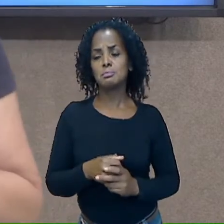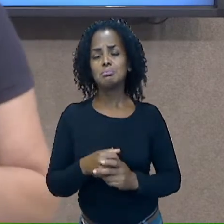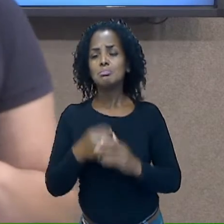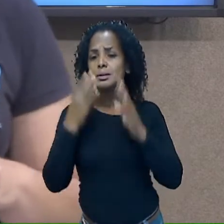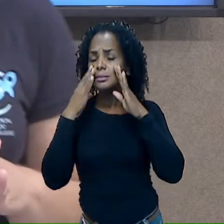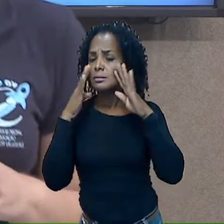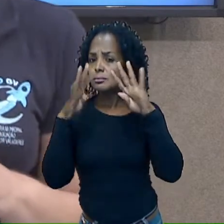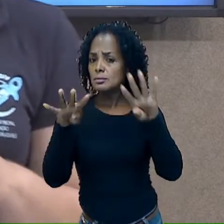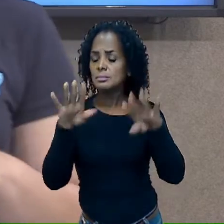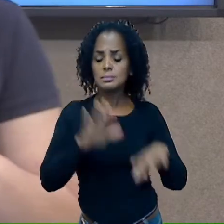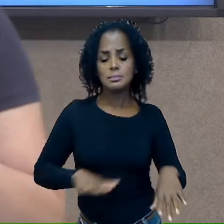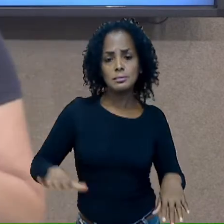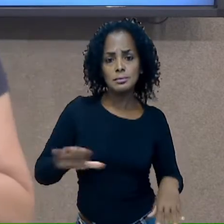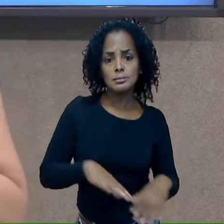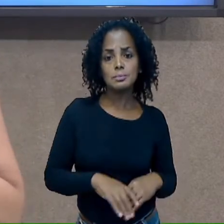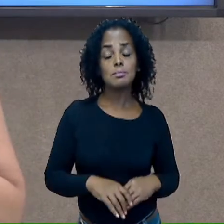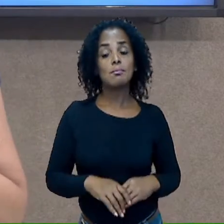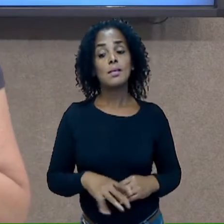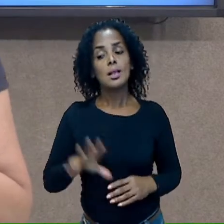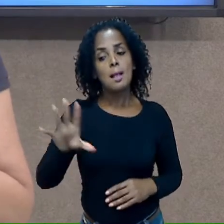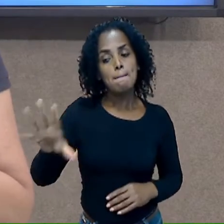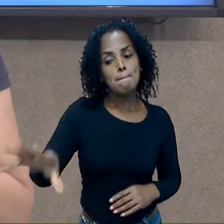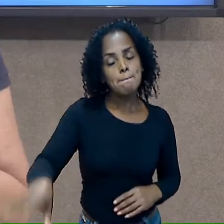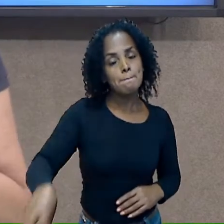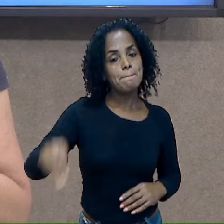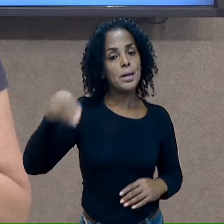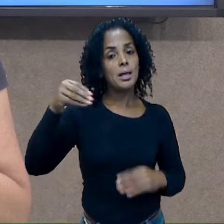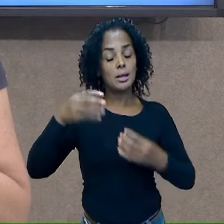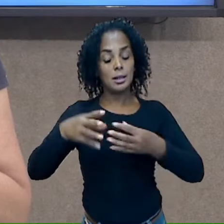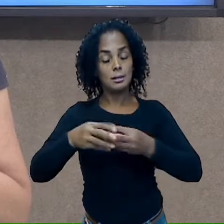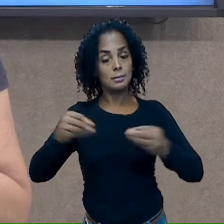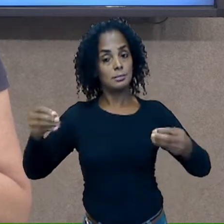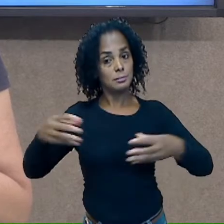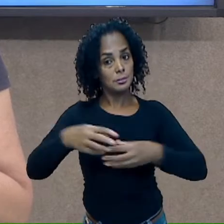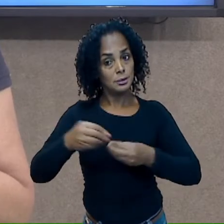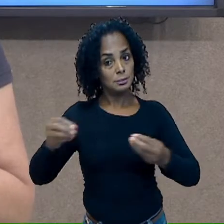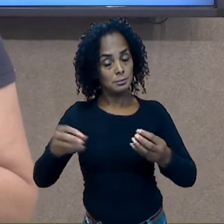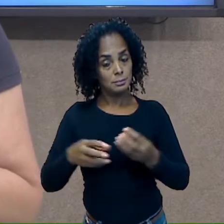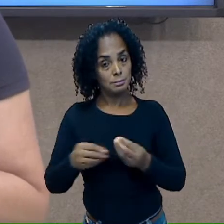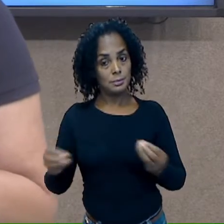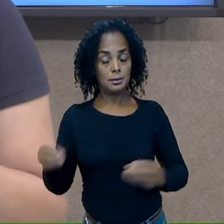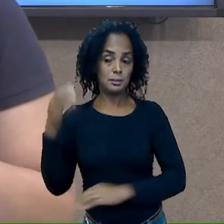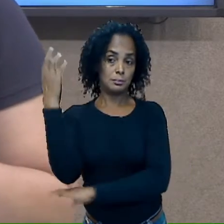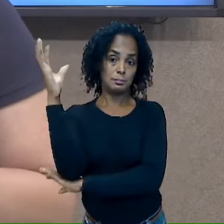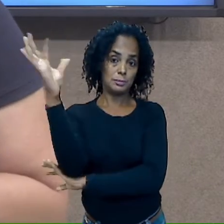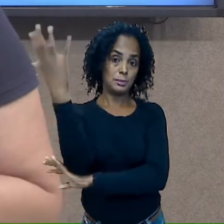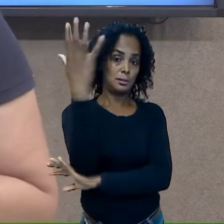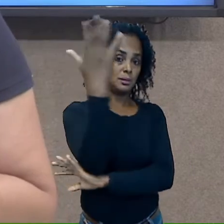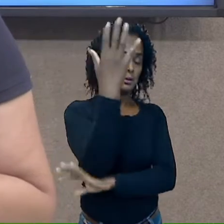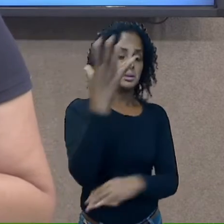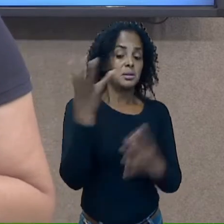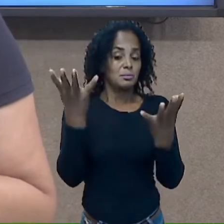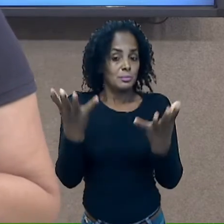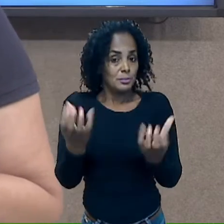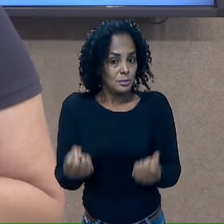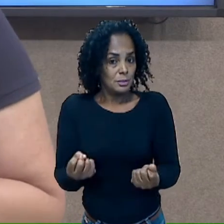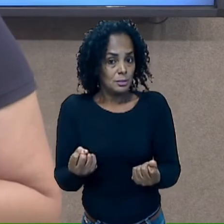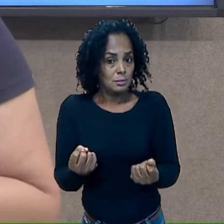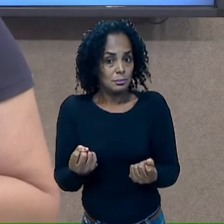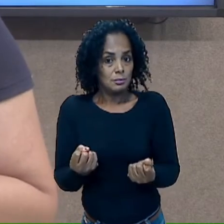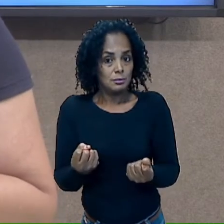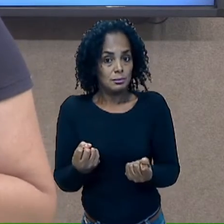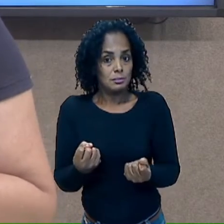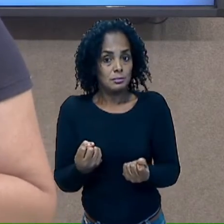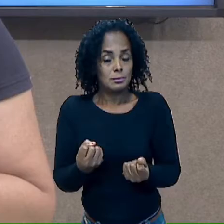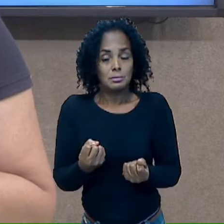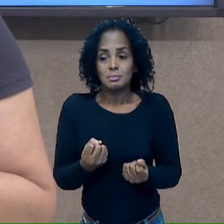atenção, crianças. Eles recolhem essas palhas lá no meio ambiente. Normalmente elas já estão secas. Eles não destroem